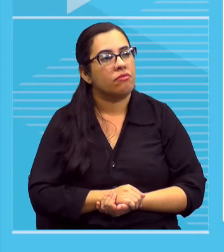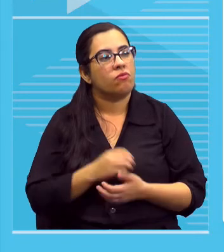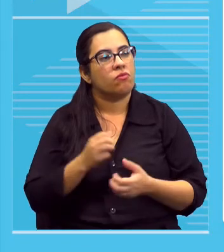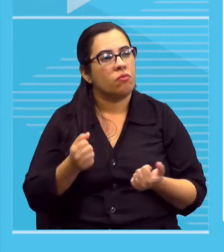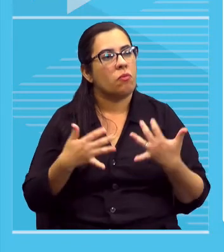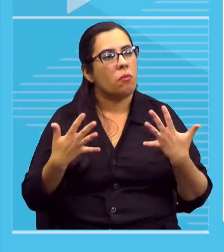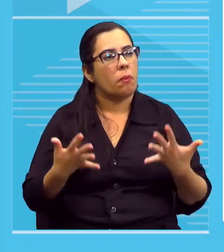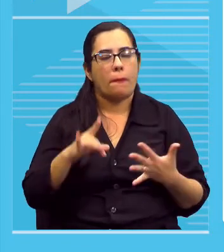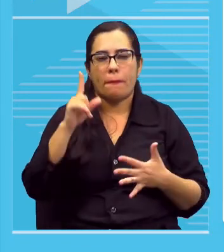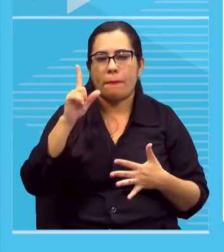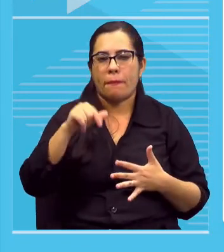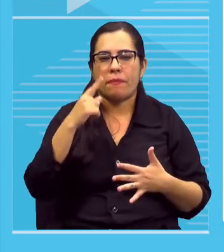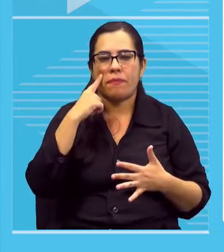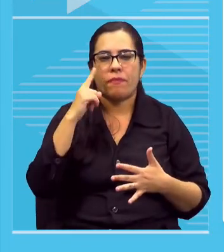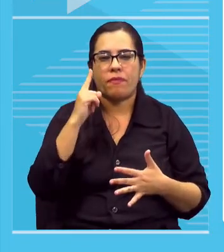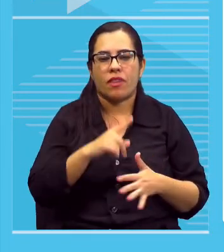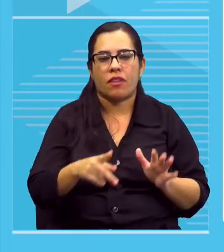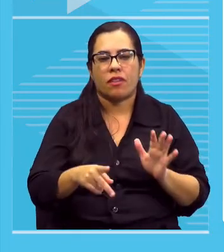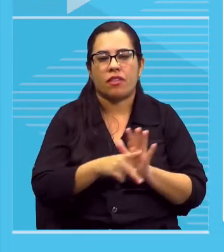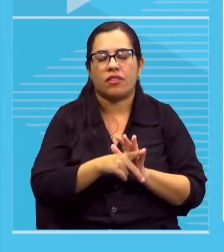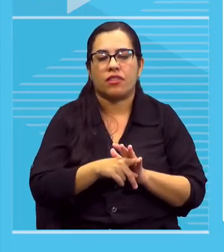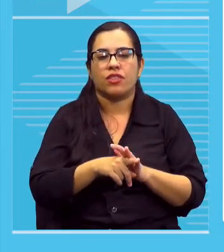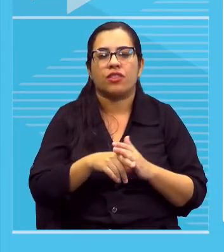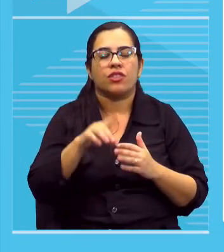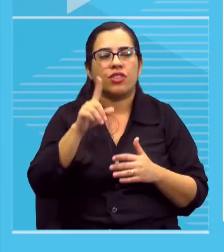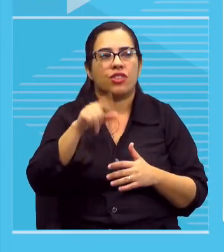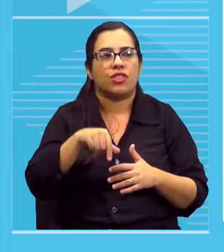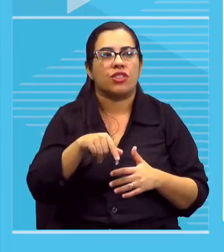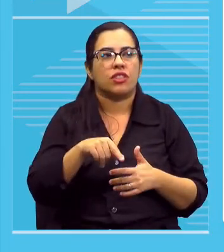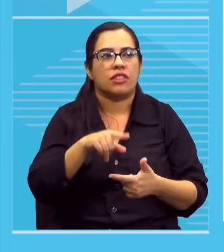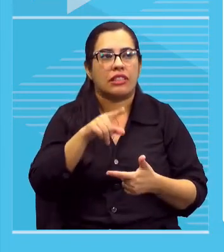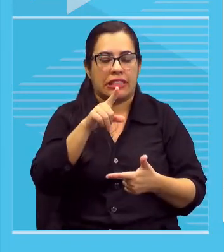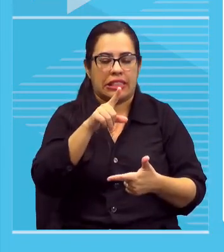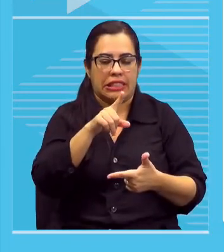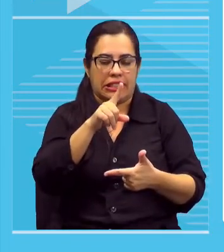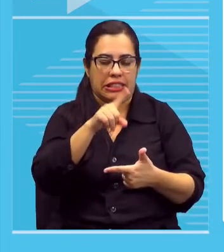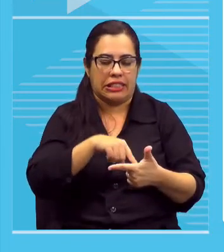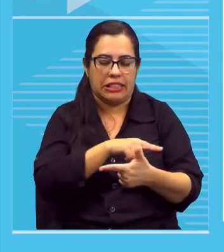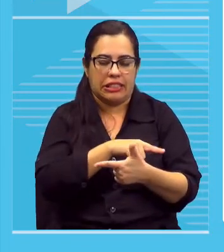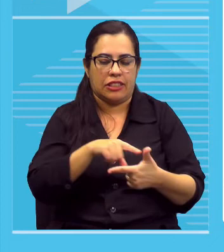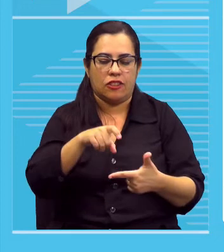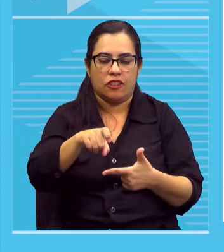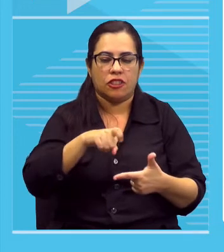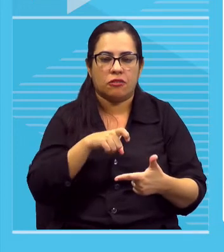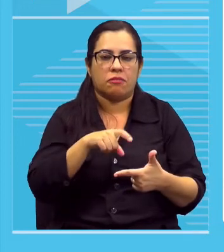ó a coceira DX ó